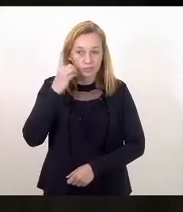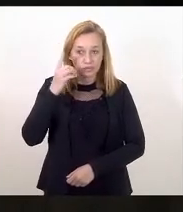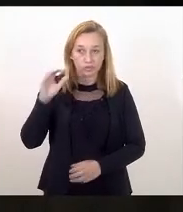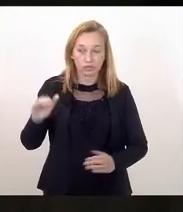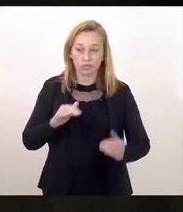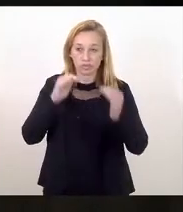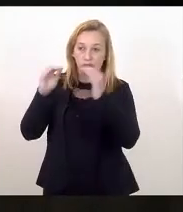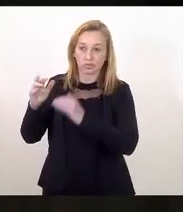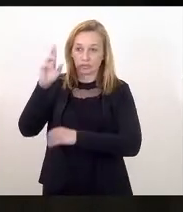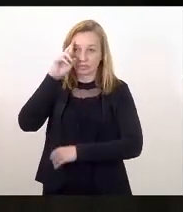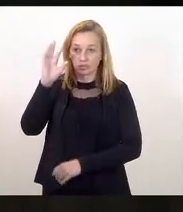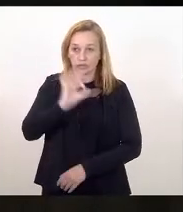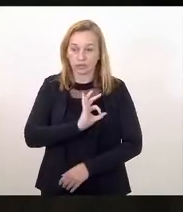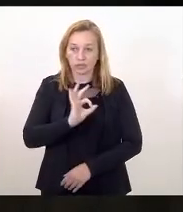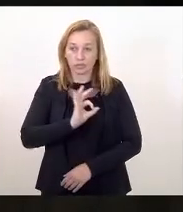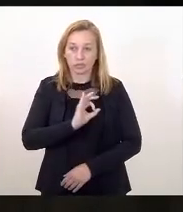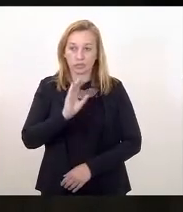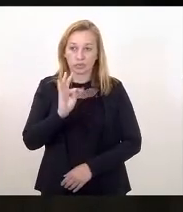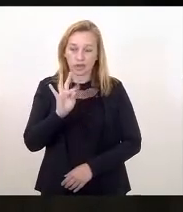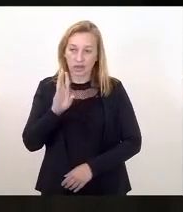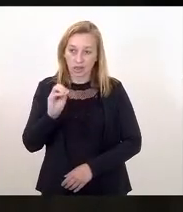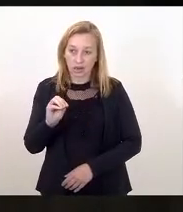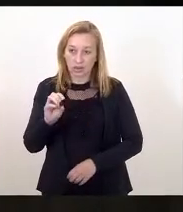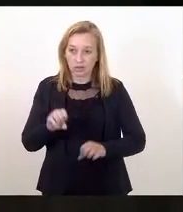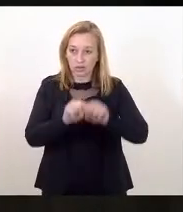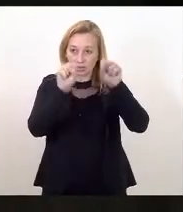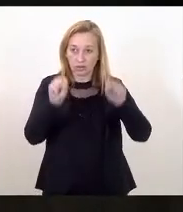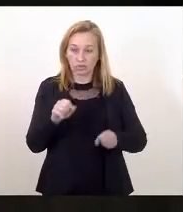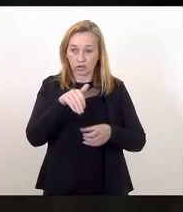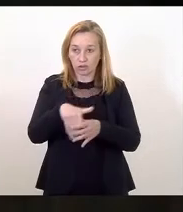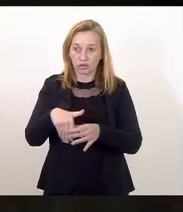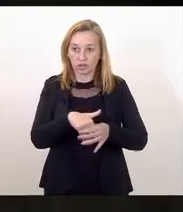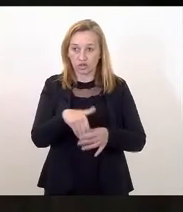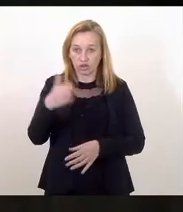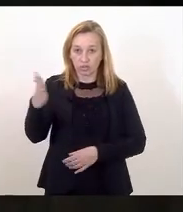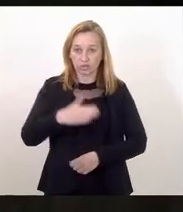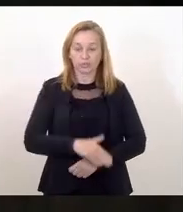Bernardo. Tem que votar pelo sistema, Bernardo.